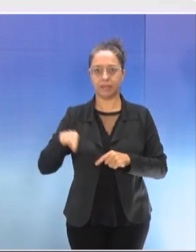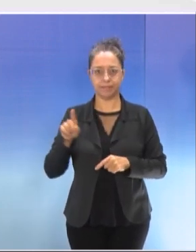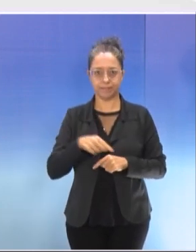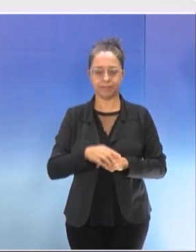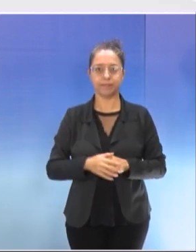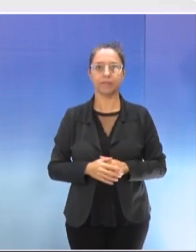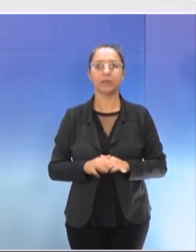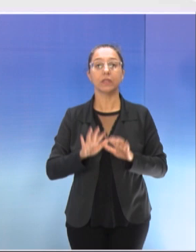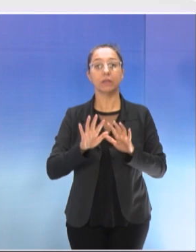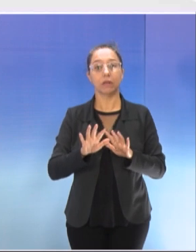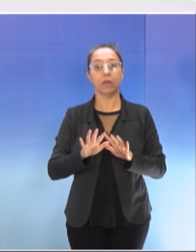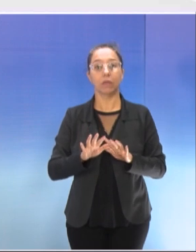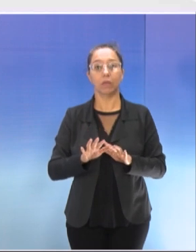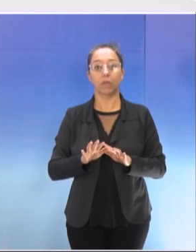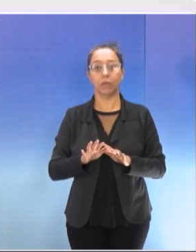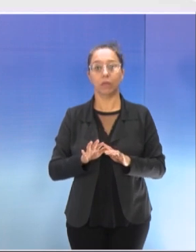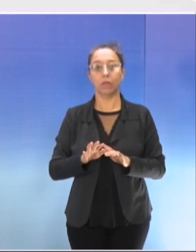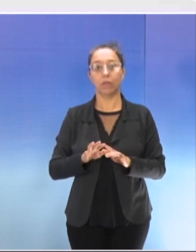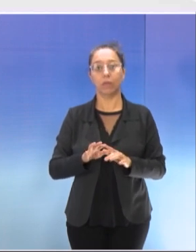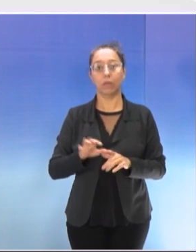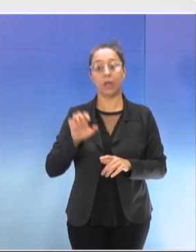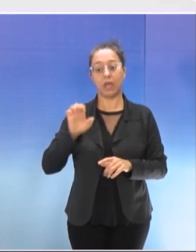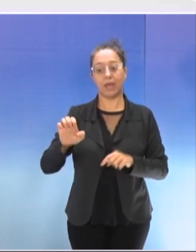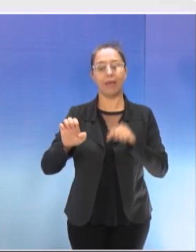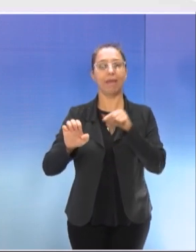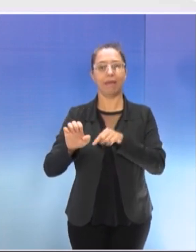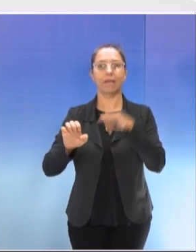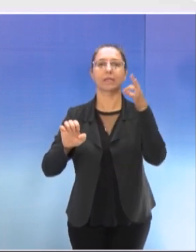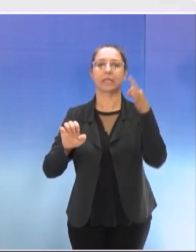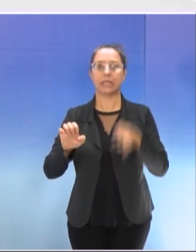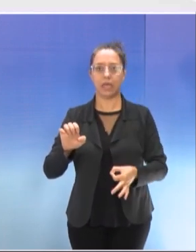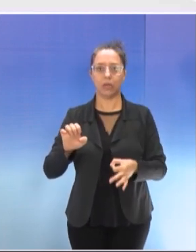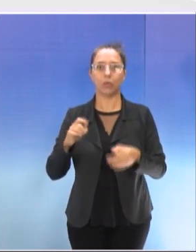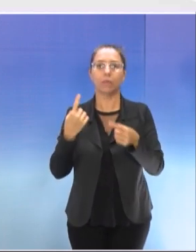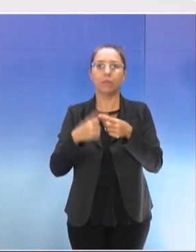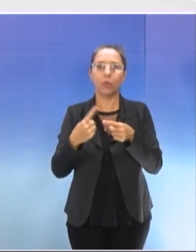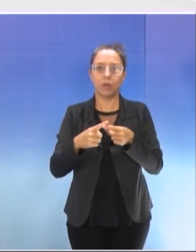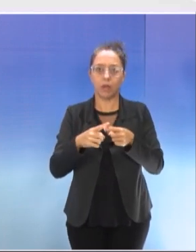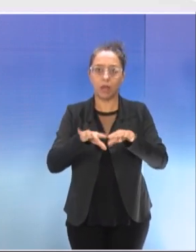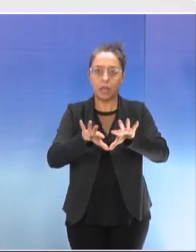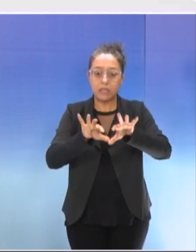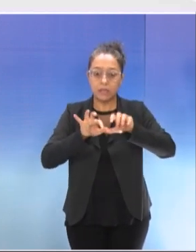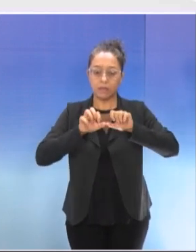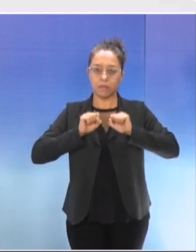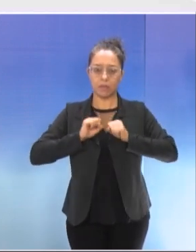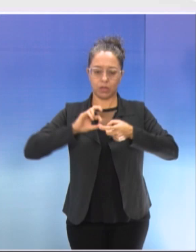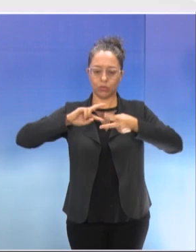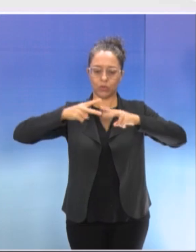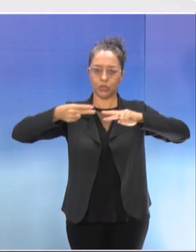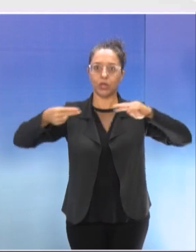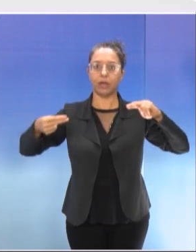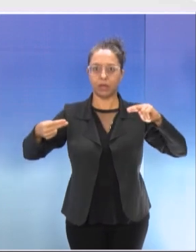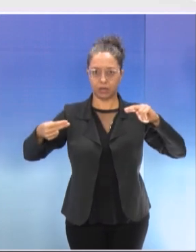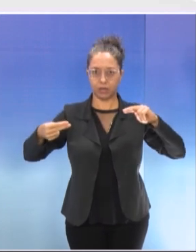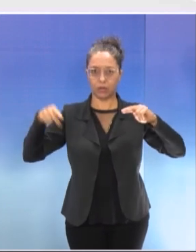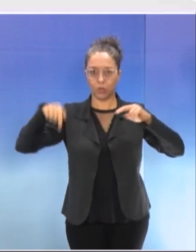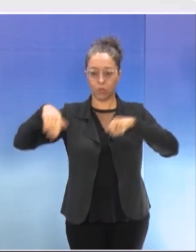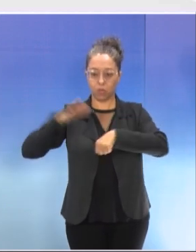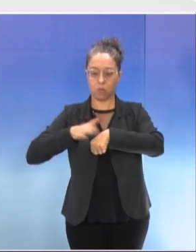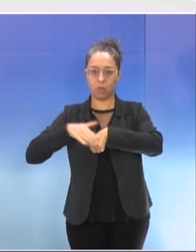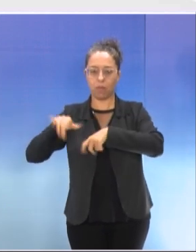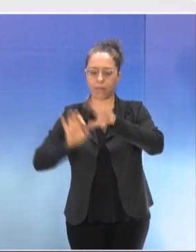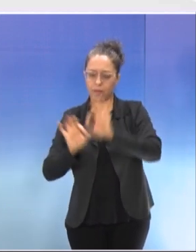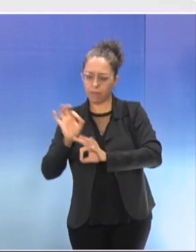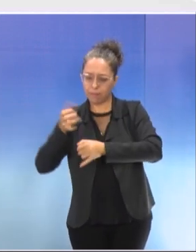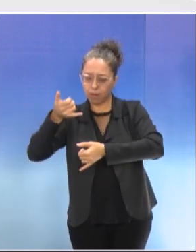distrator. E o nosso gabarito vai ser a letra E. Por quê? O recebimento de material genético por engenharia genética de um